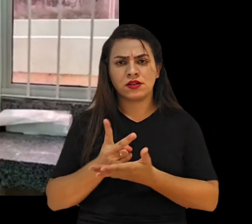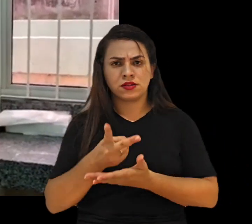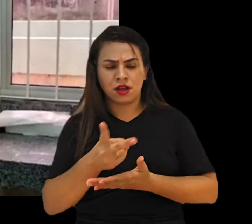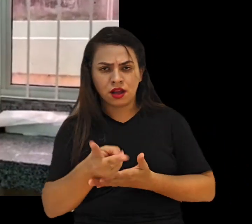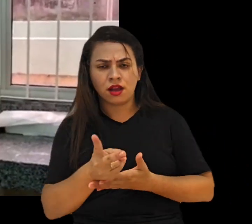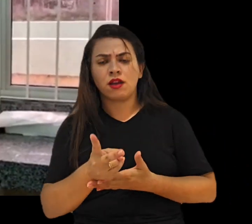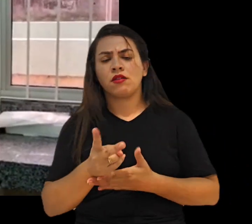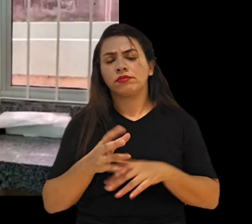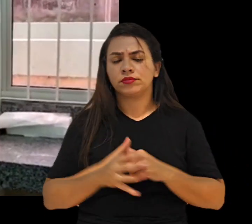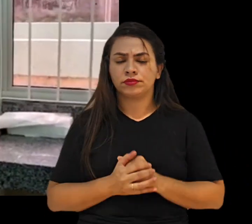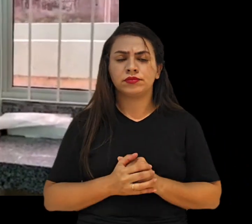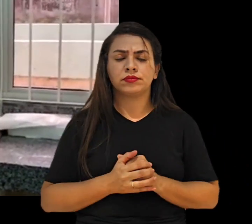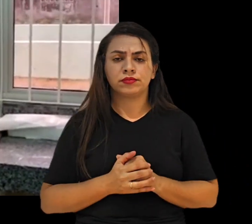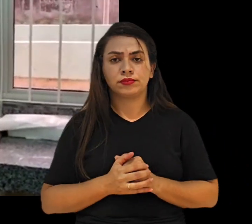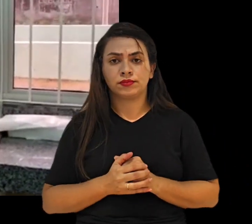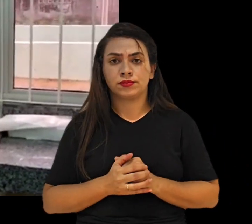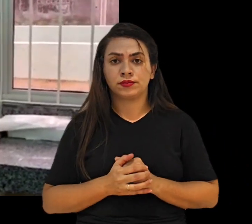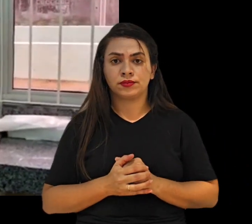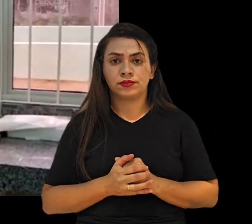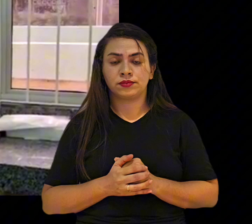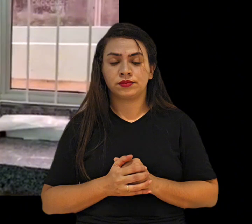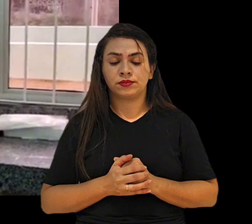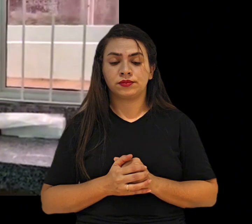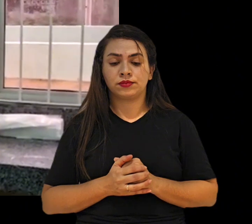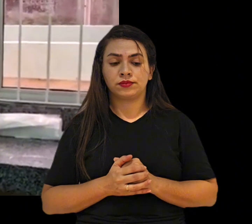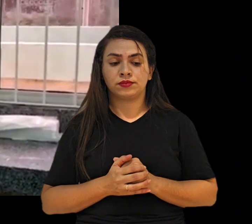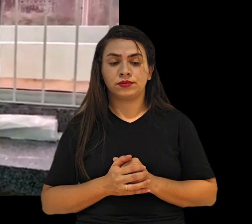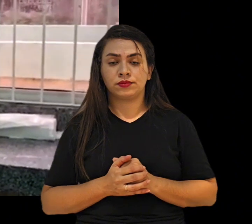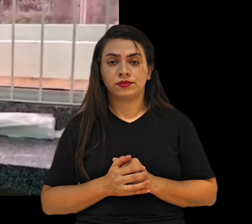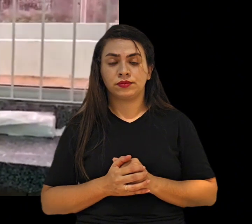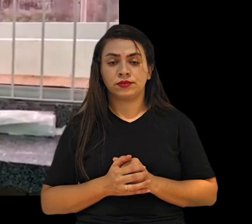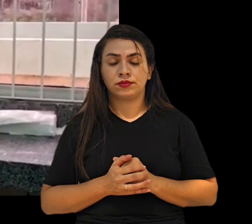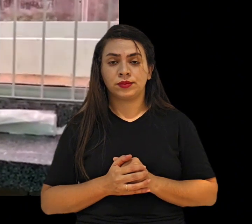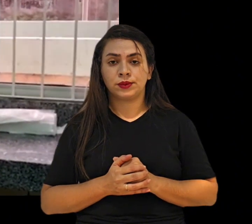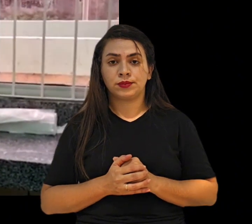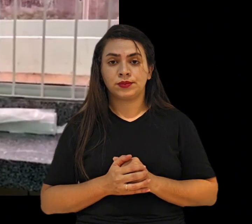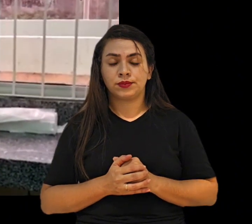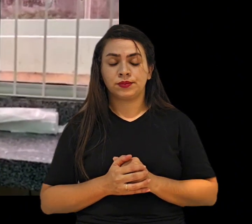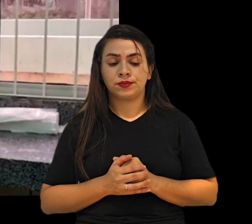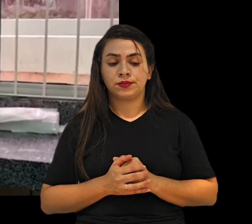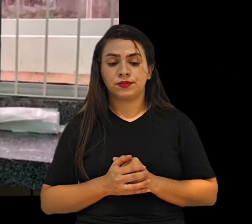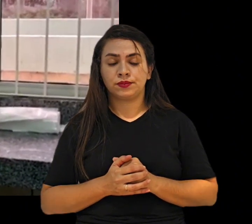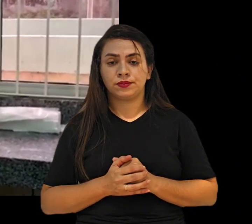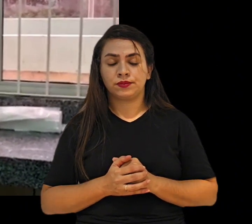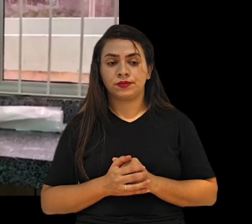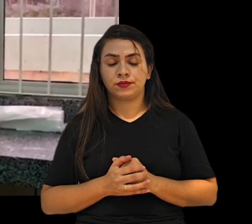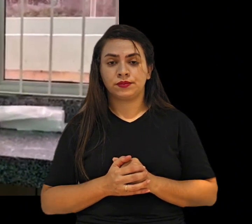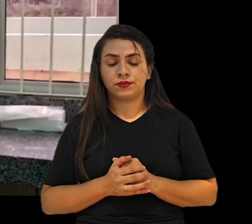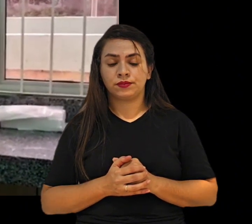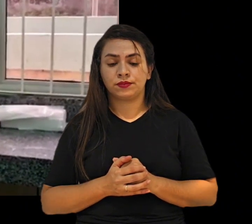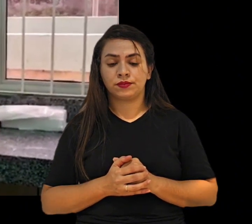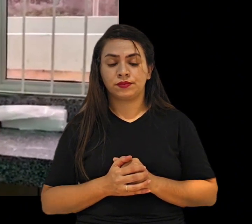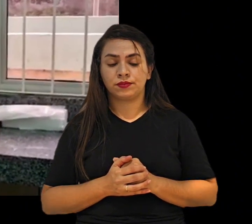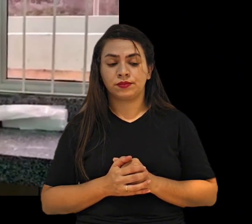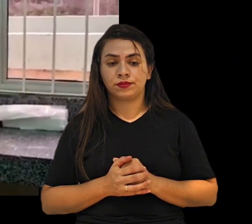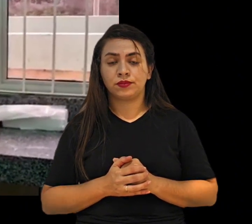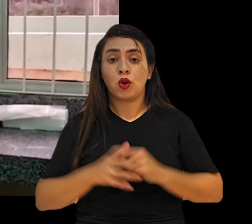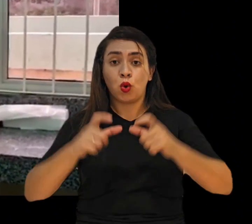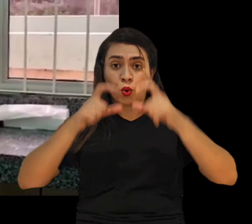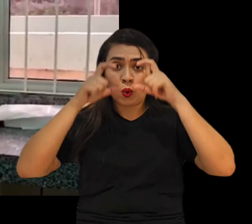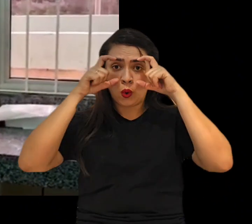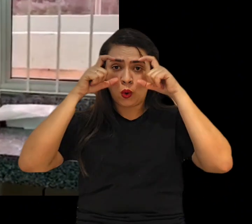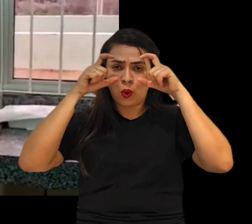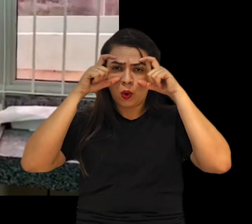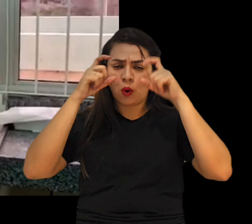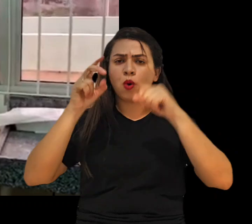virou parte da nossa rotina. Óculos de proteção não tem necessidade, eu uso óculos de grau, então eu uso. Coloca a luva, de preferência uma